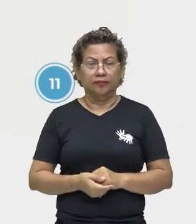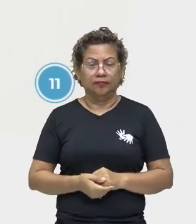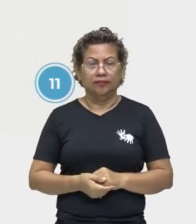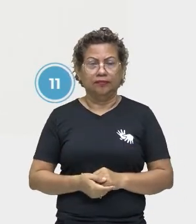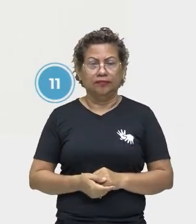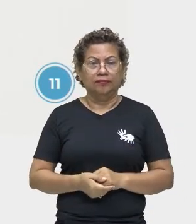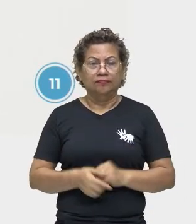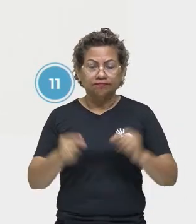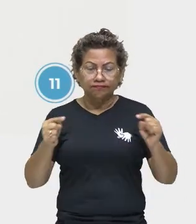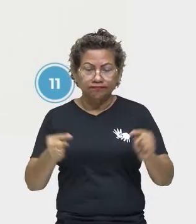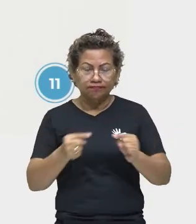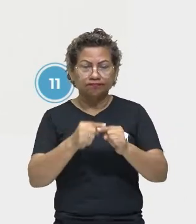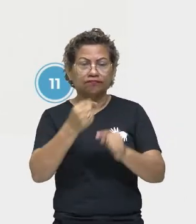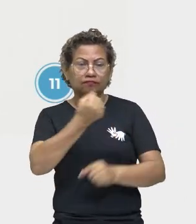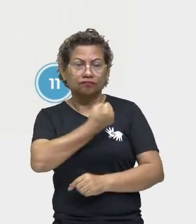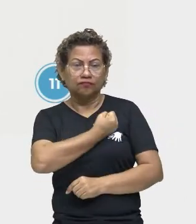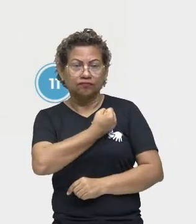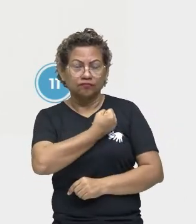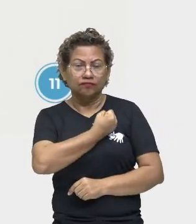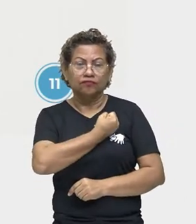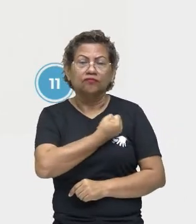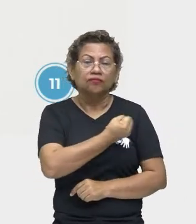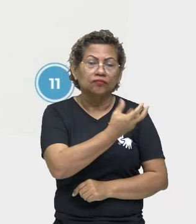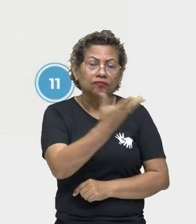corresponde ao número de